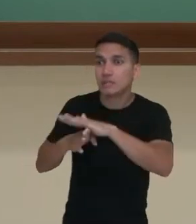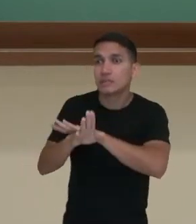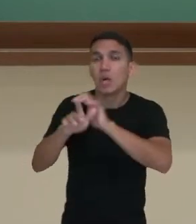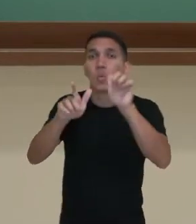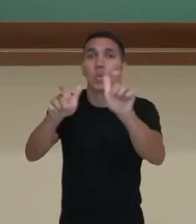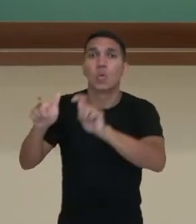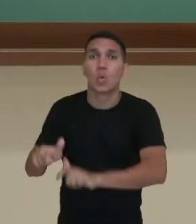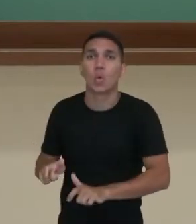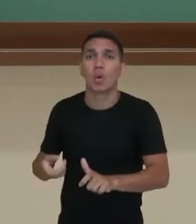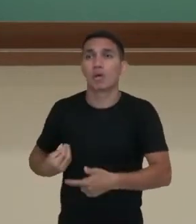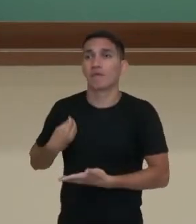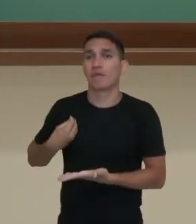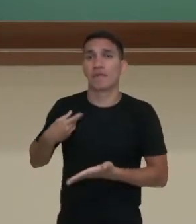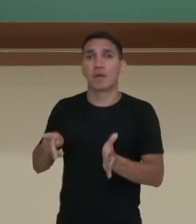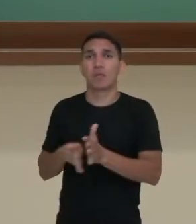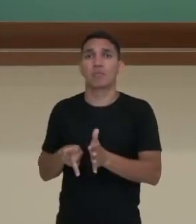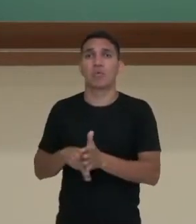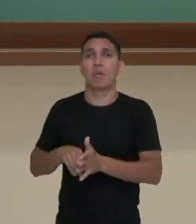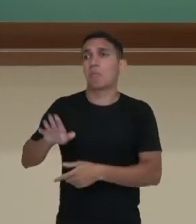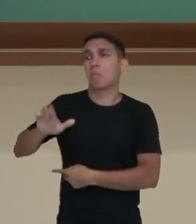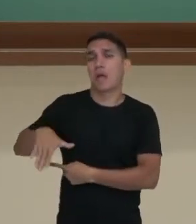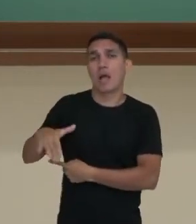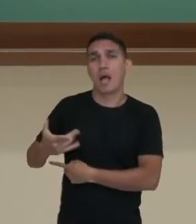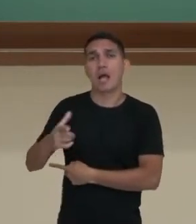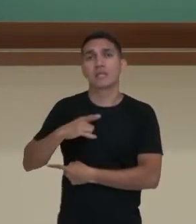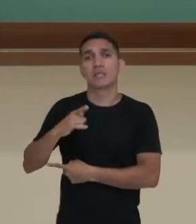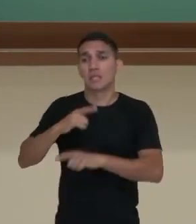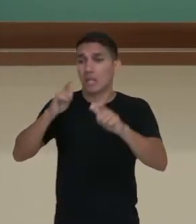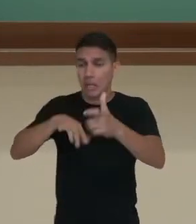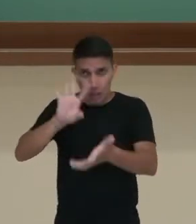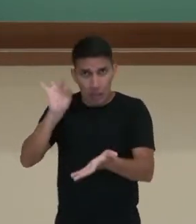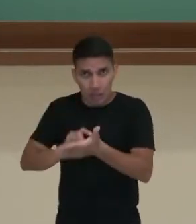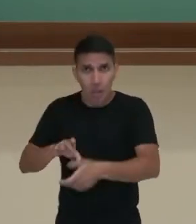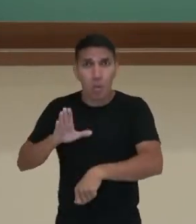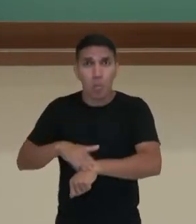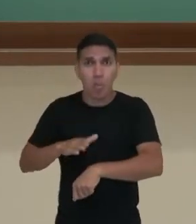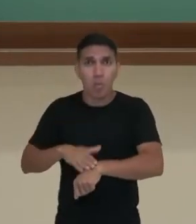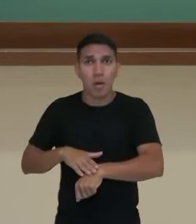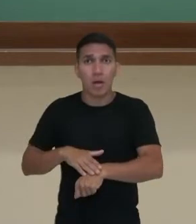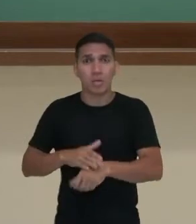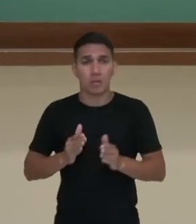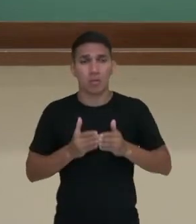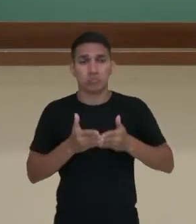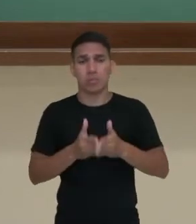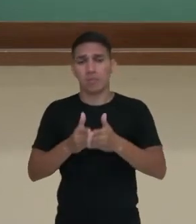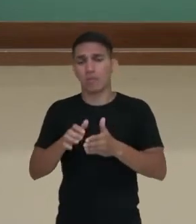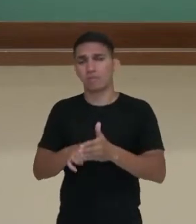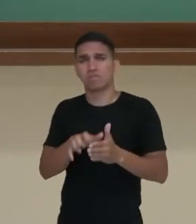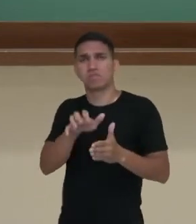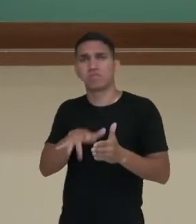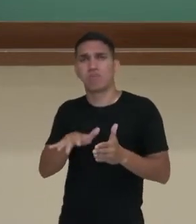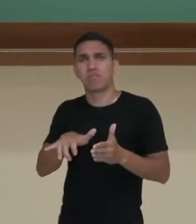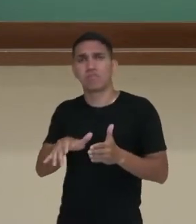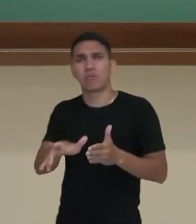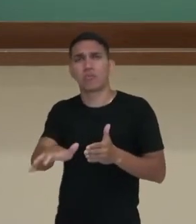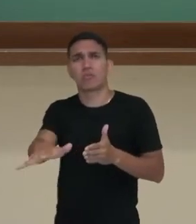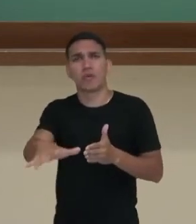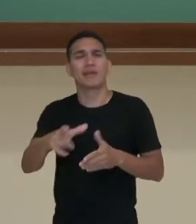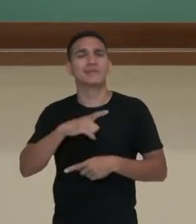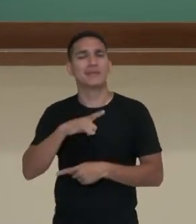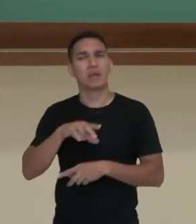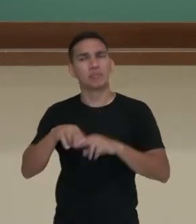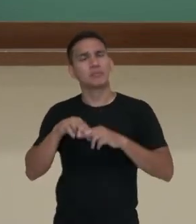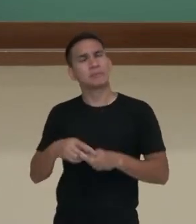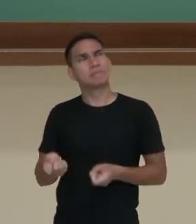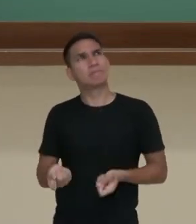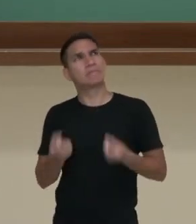na praia, na Normandia, no exato momento de desembarque dos aliados, né? Então, a impressão que eles